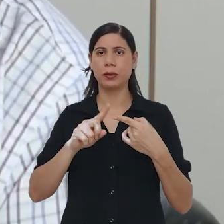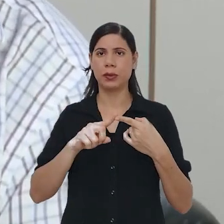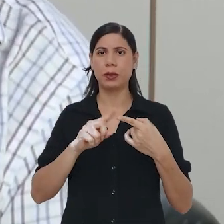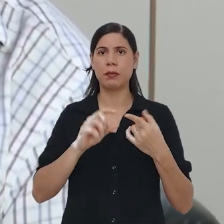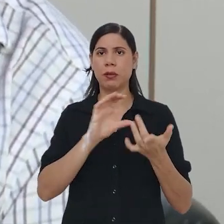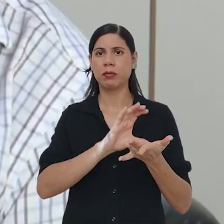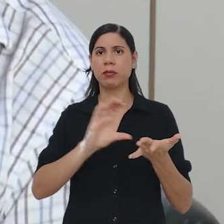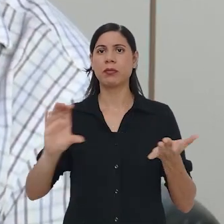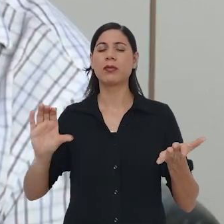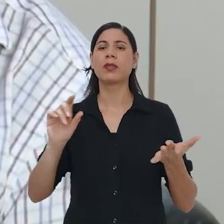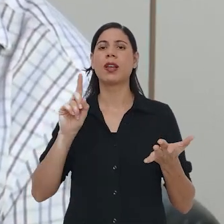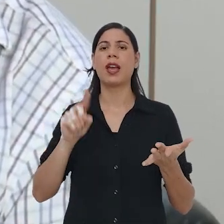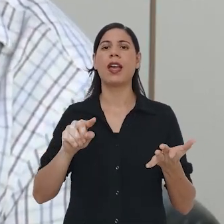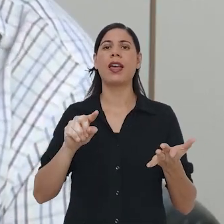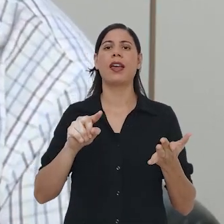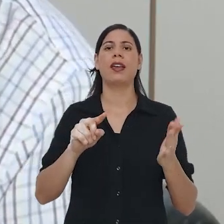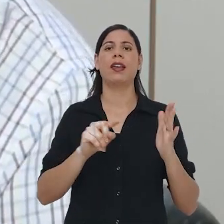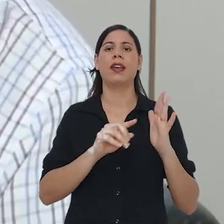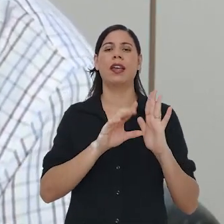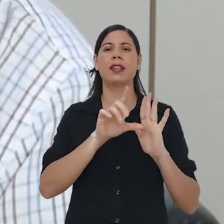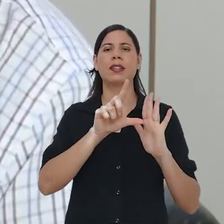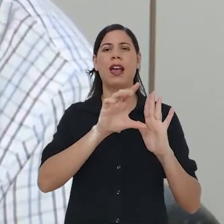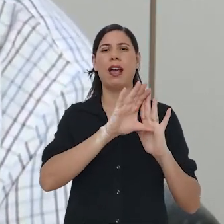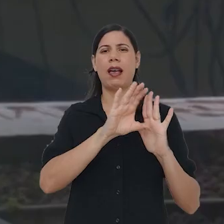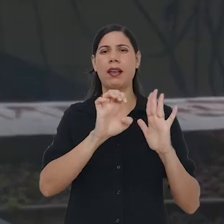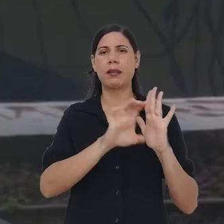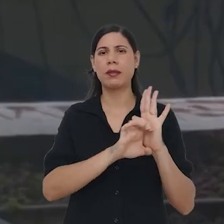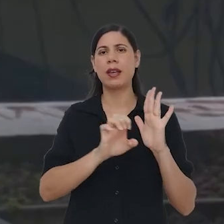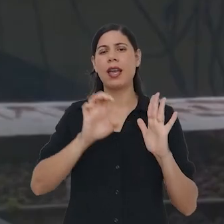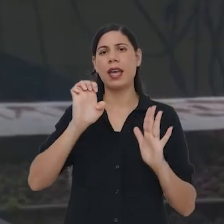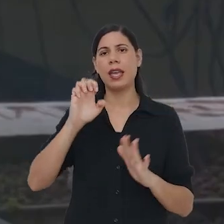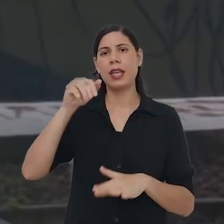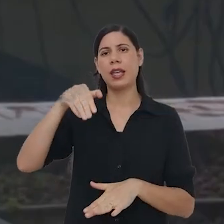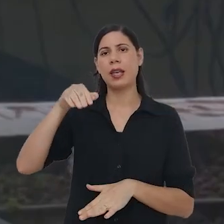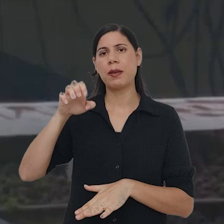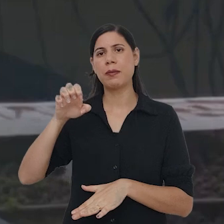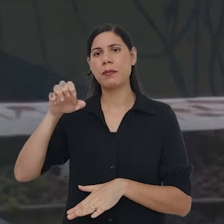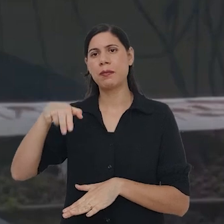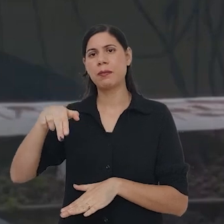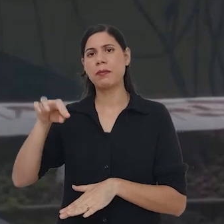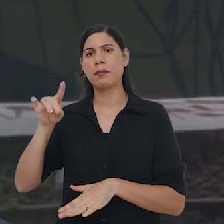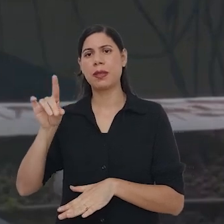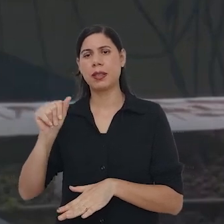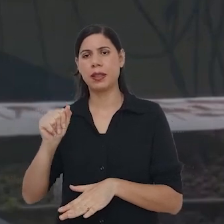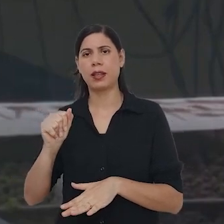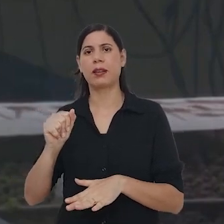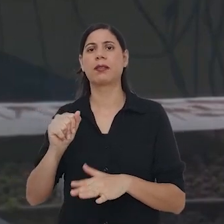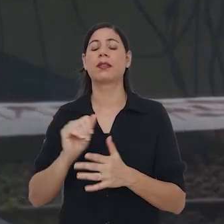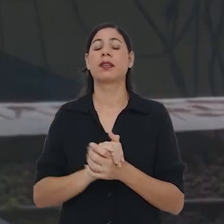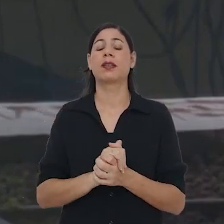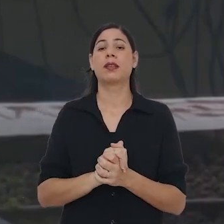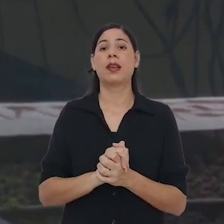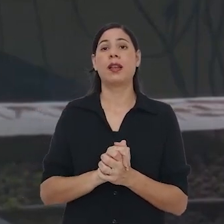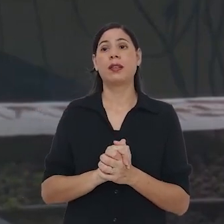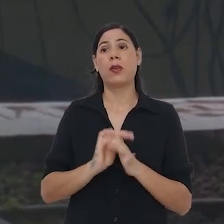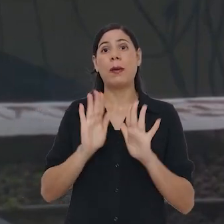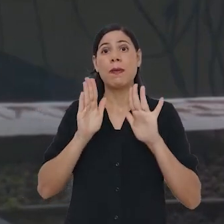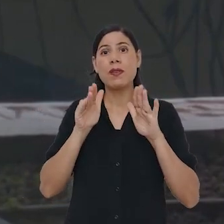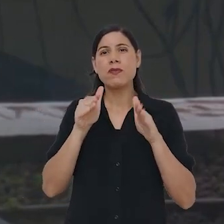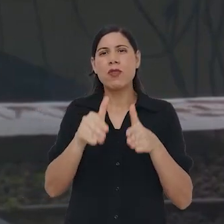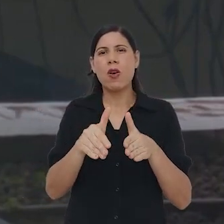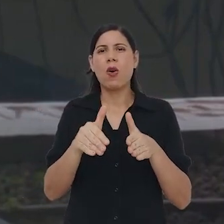de fomento que é a execução de emendas parlamentares. Essas têm uma destinação mais específica, porque o